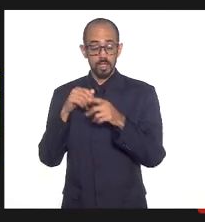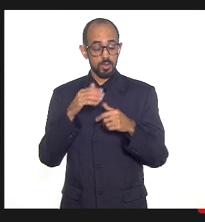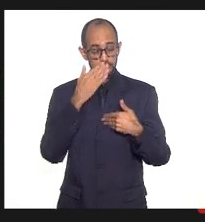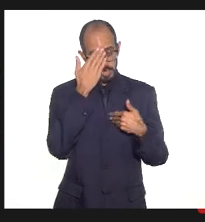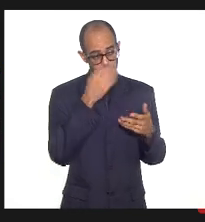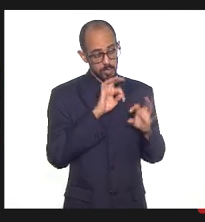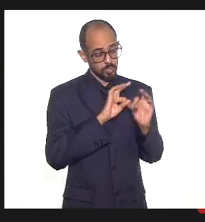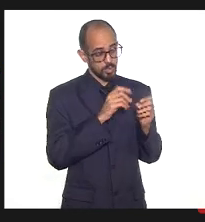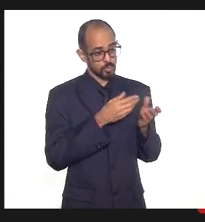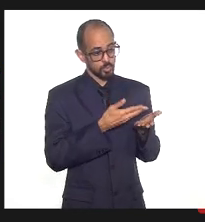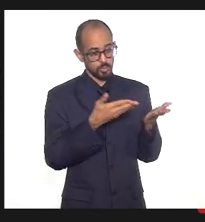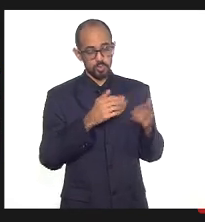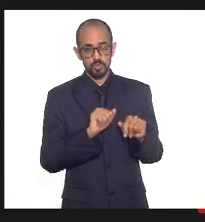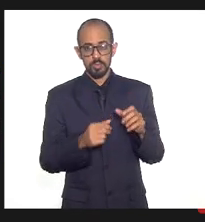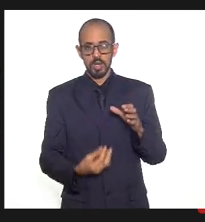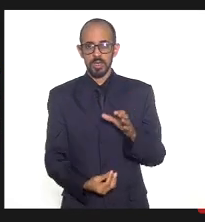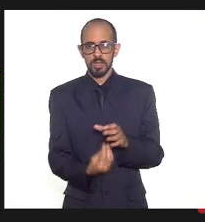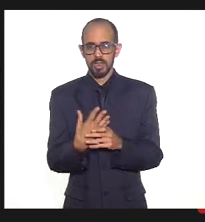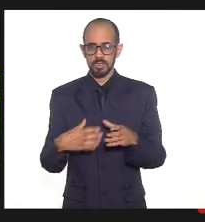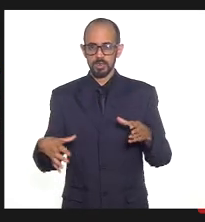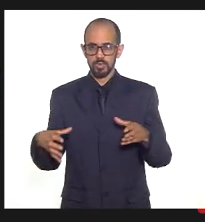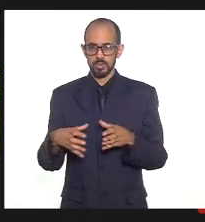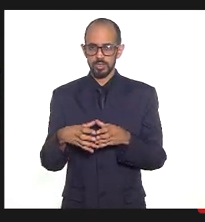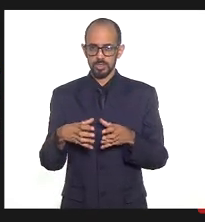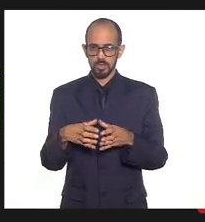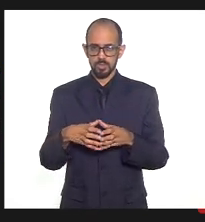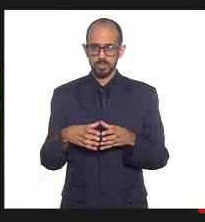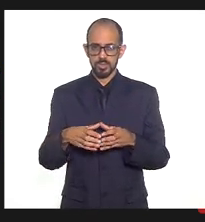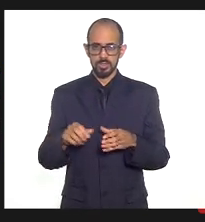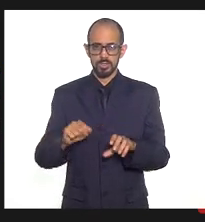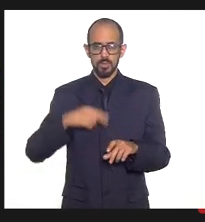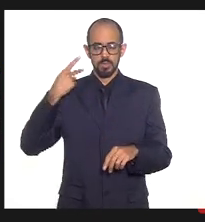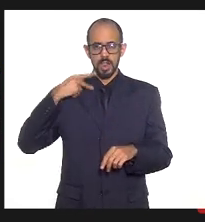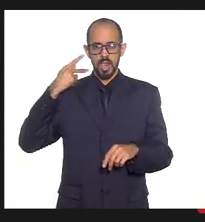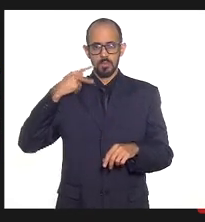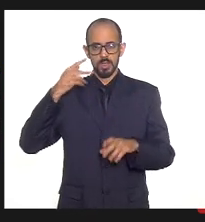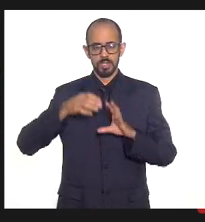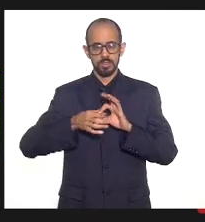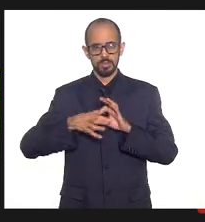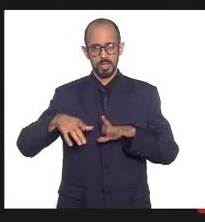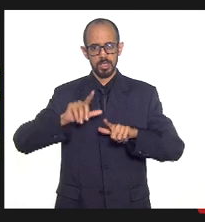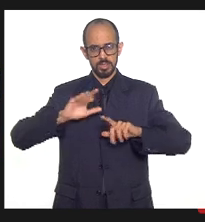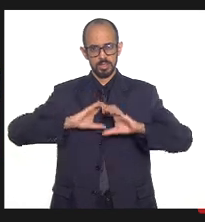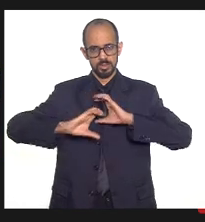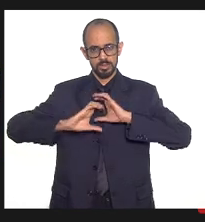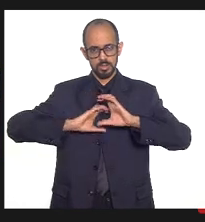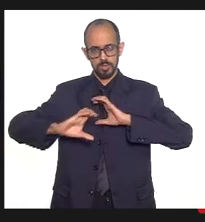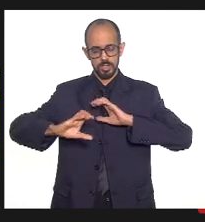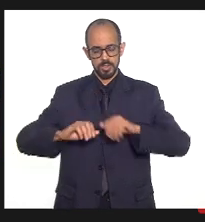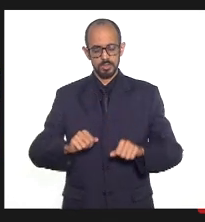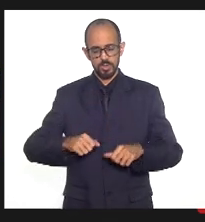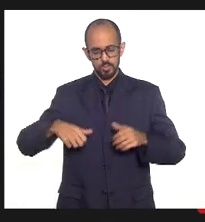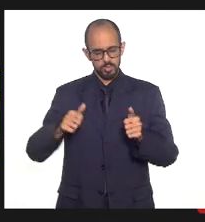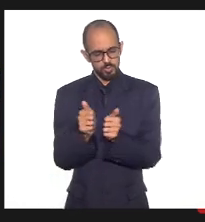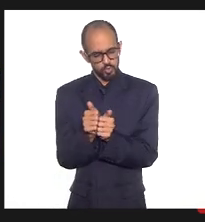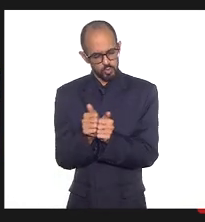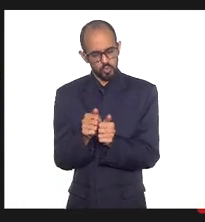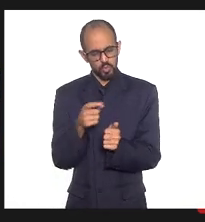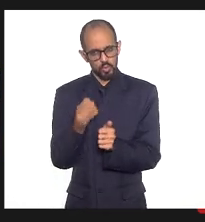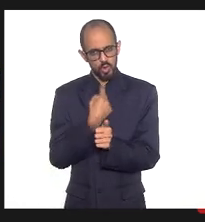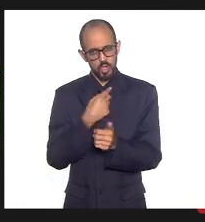obrigado por a criação dessa frente da democratização da comunicação. Estamos juntos. O